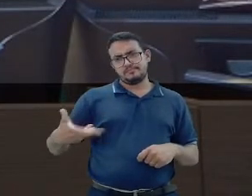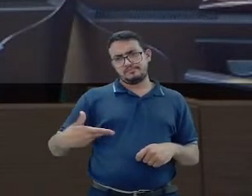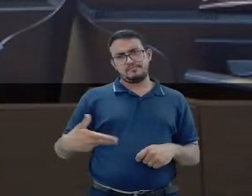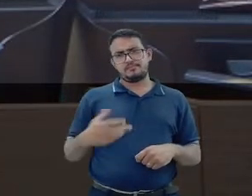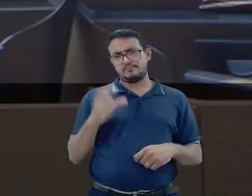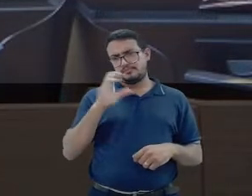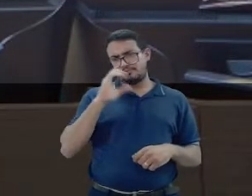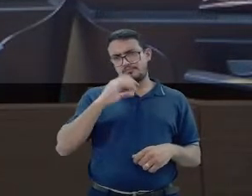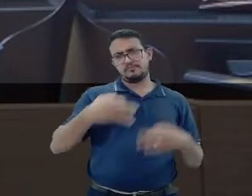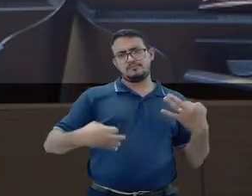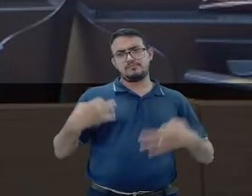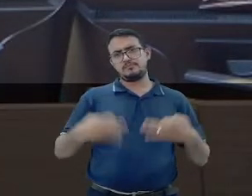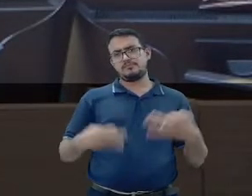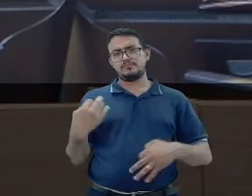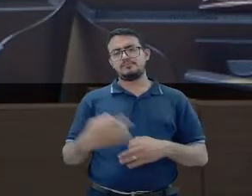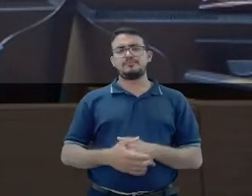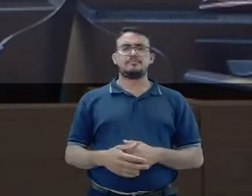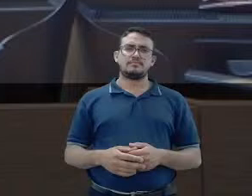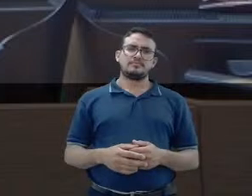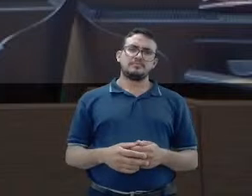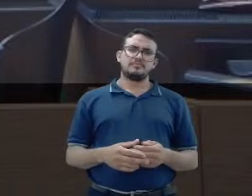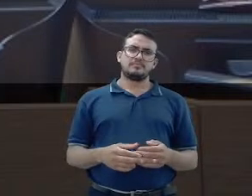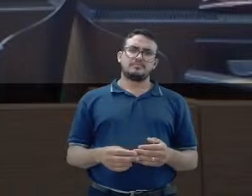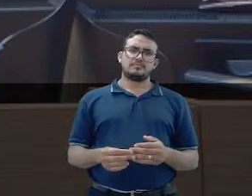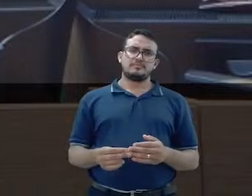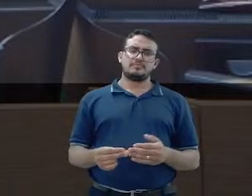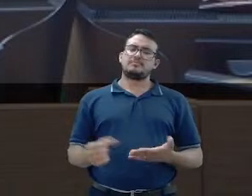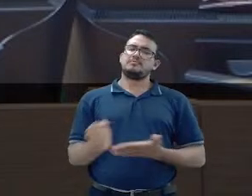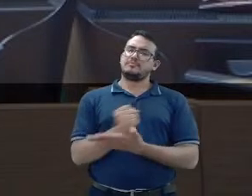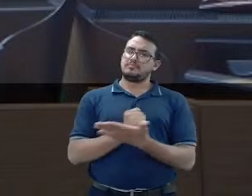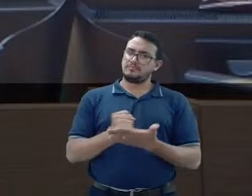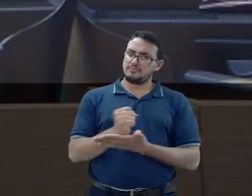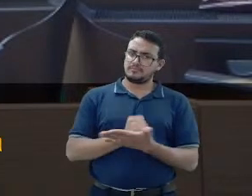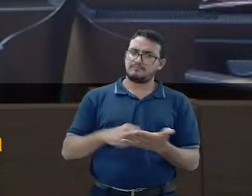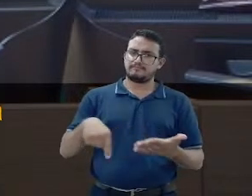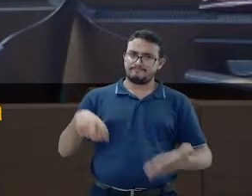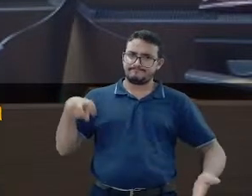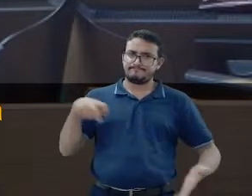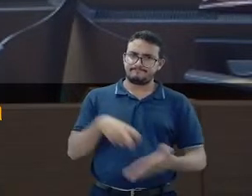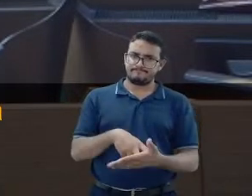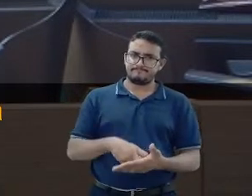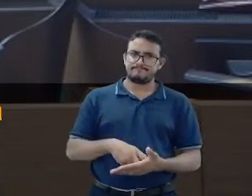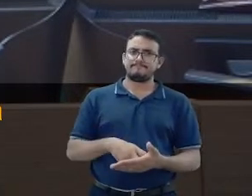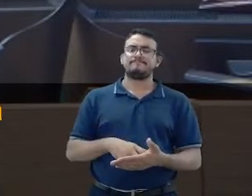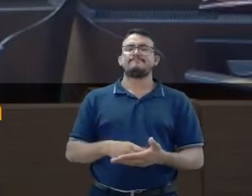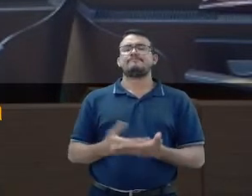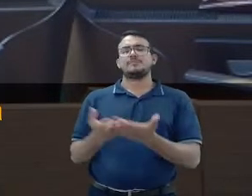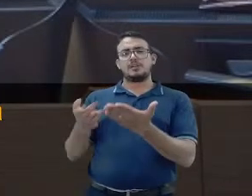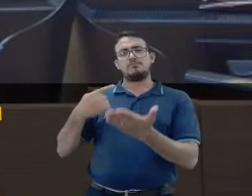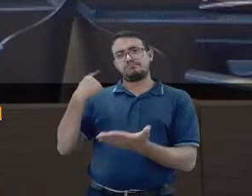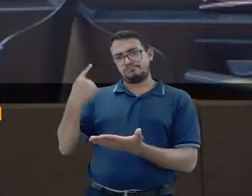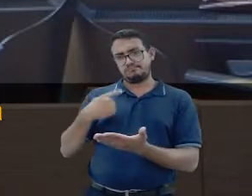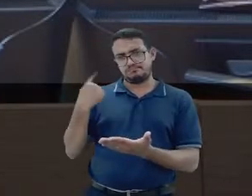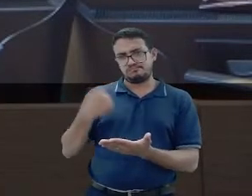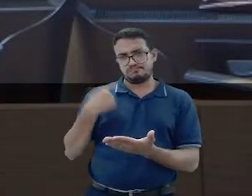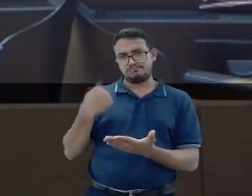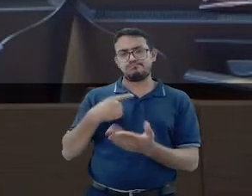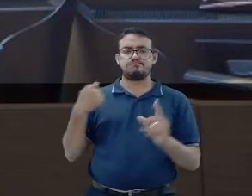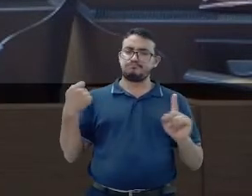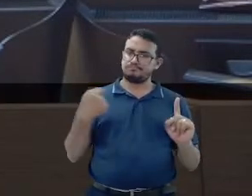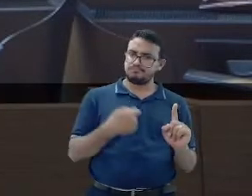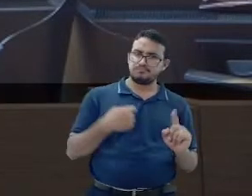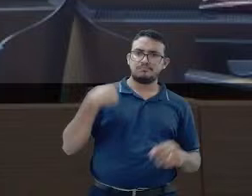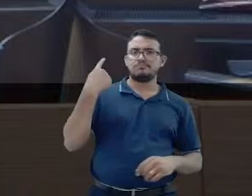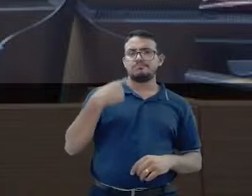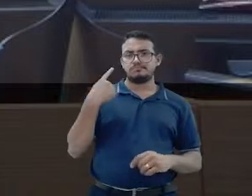julgamento desta turma, mesmo porque os fundamentos da sentença são do total conhecimento, tanto da parte autora como